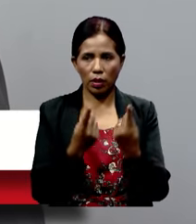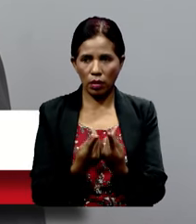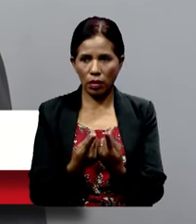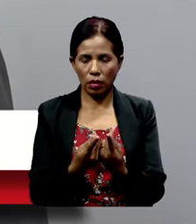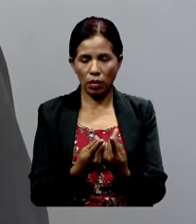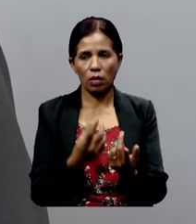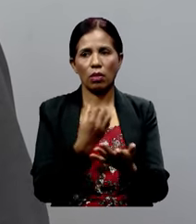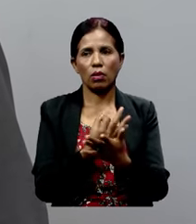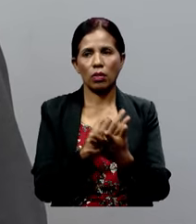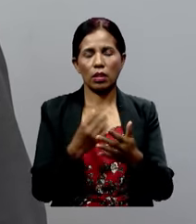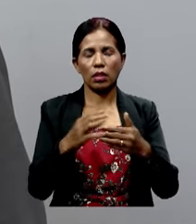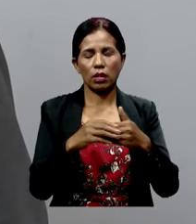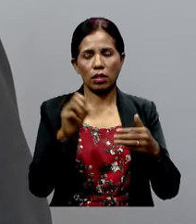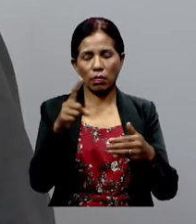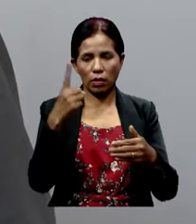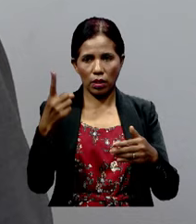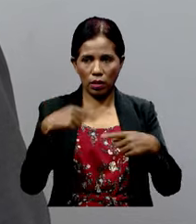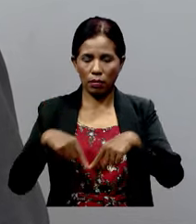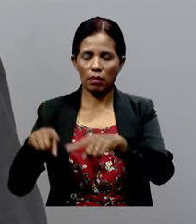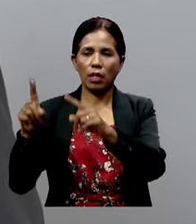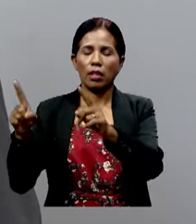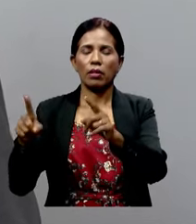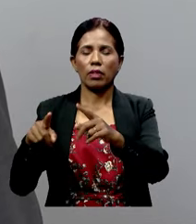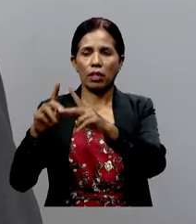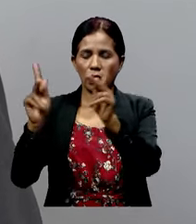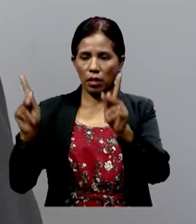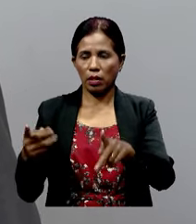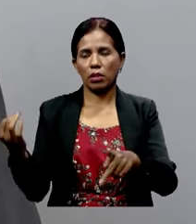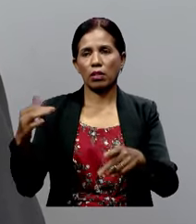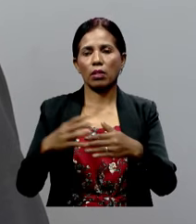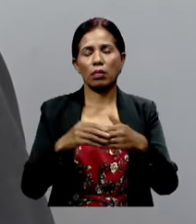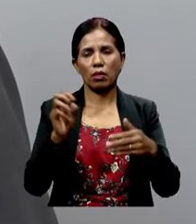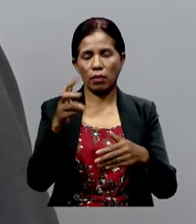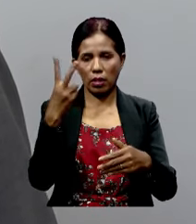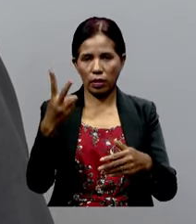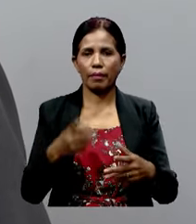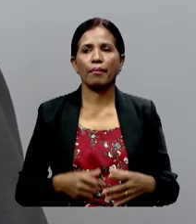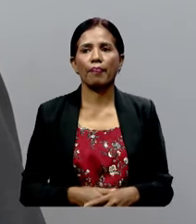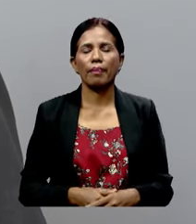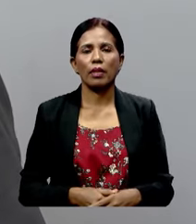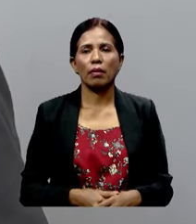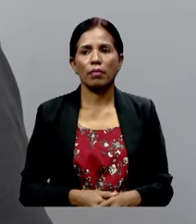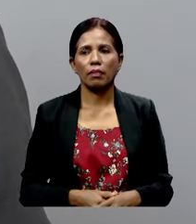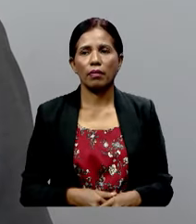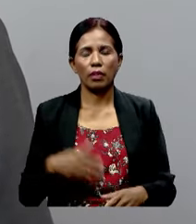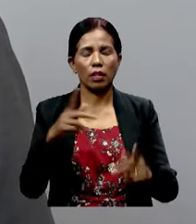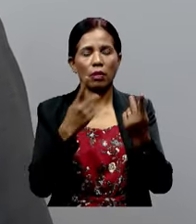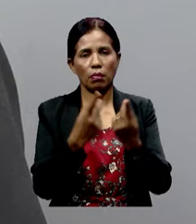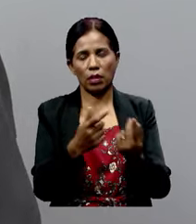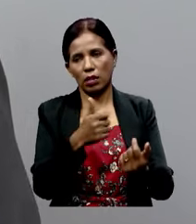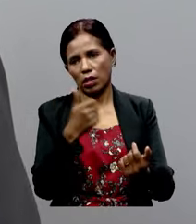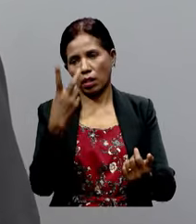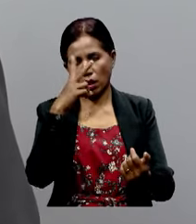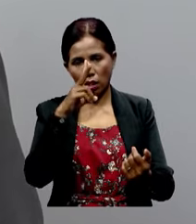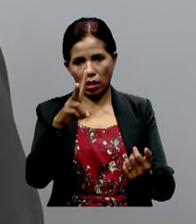presu 11 dolar, bay retalisir ne ho 12 dollars iha kompanya balomos